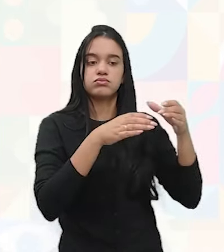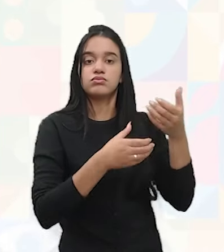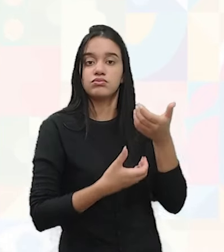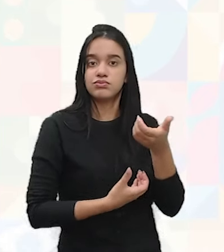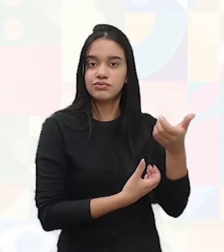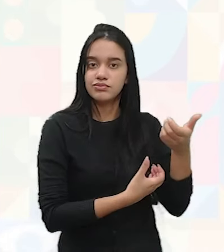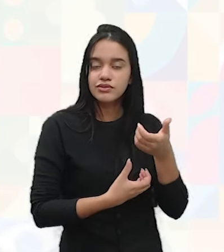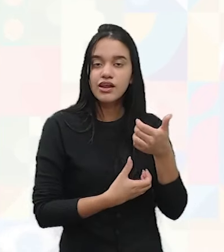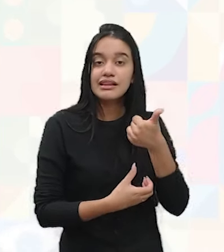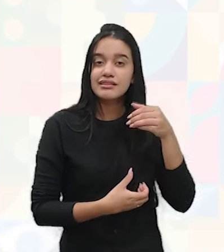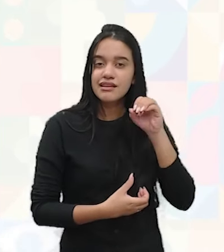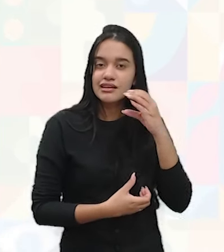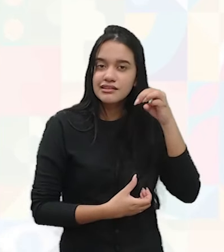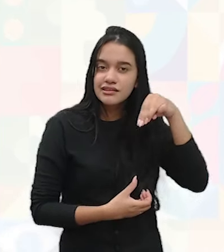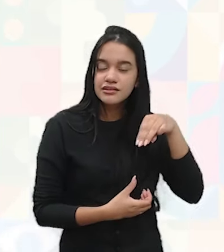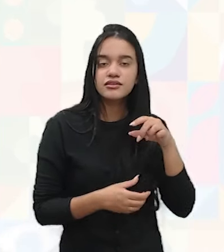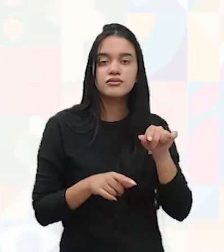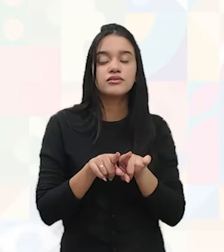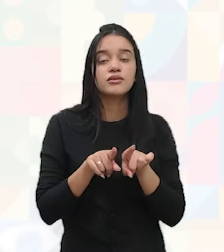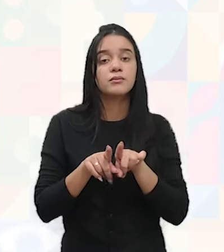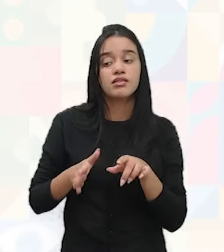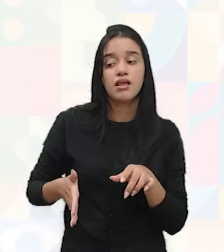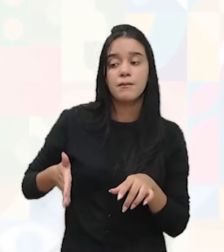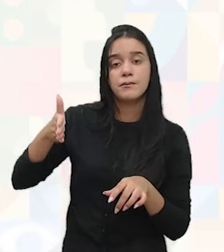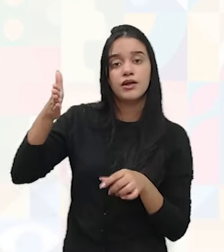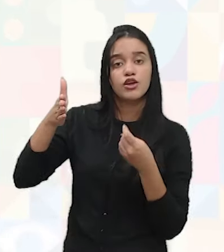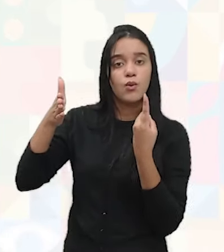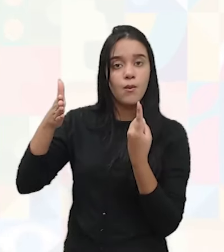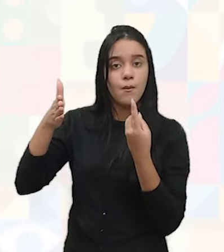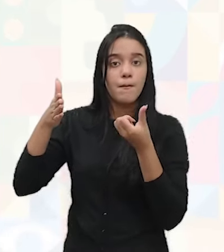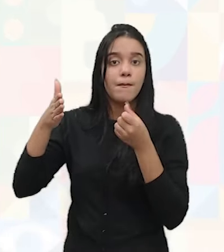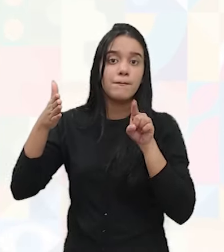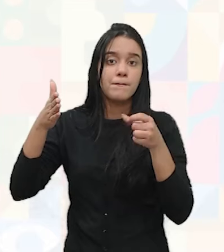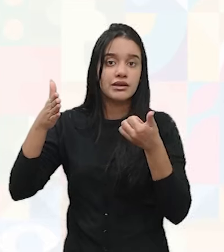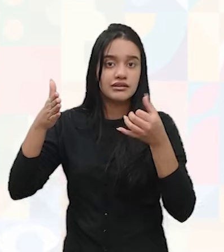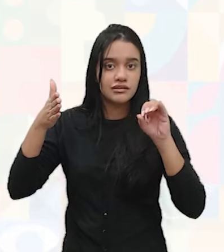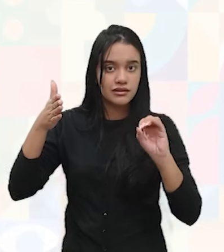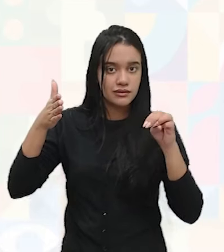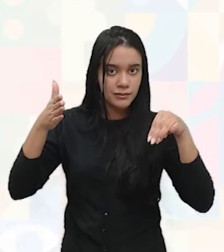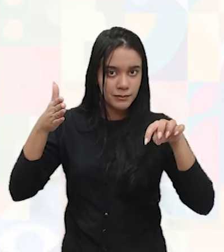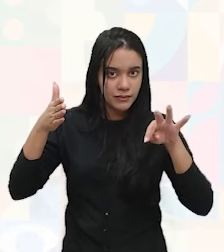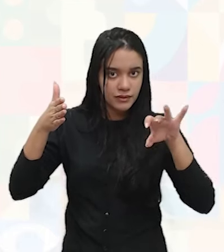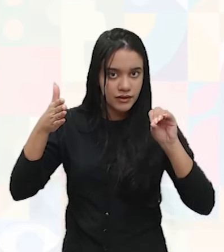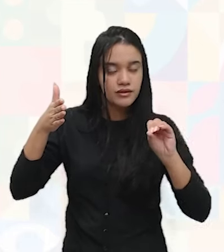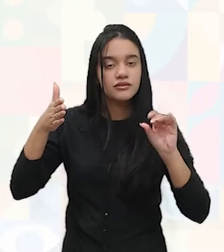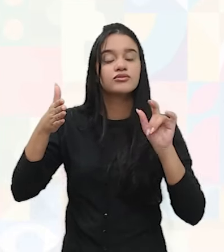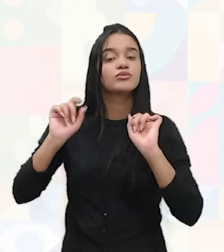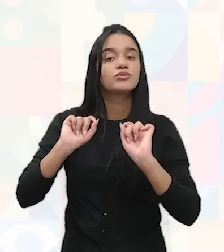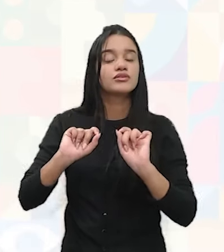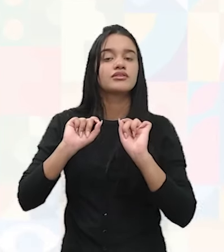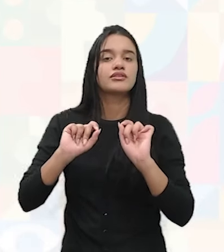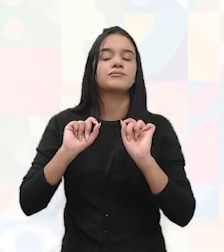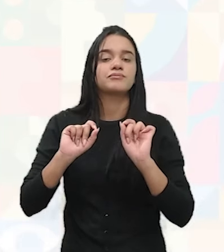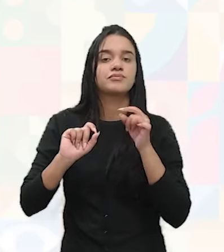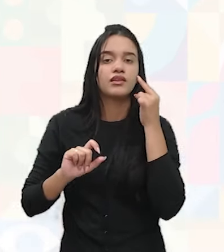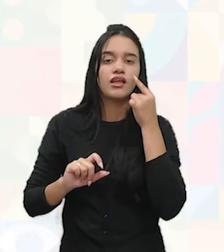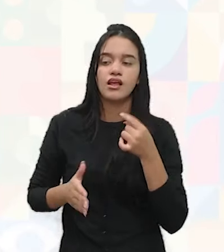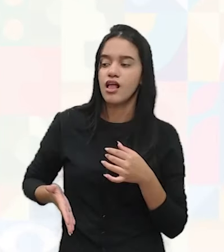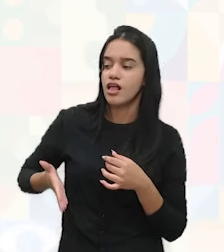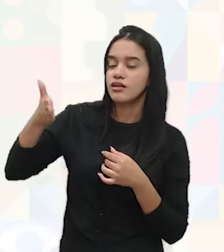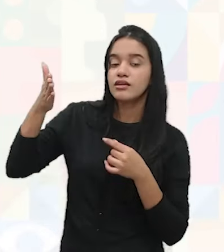cm e a altura do cilindro da parede 1,60 M Tá certo tem que levar em consideração que essa altura da